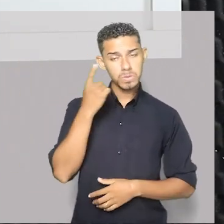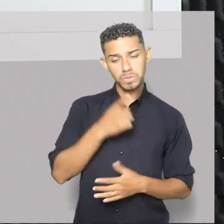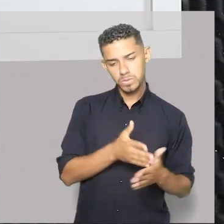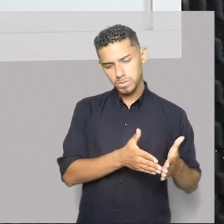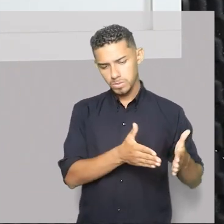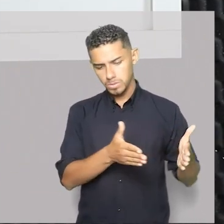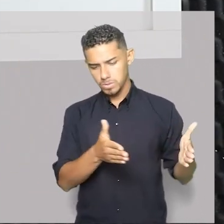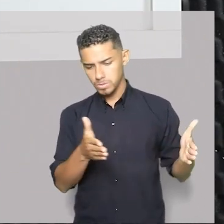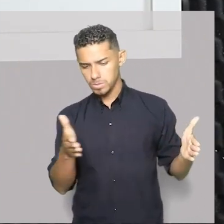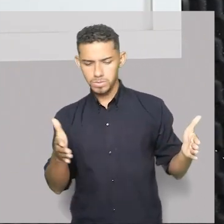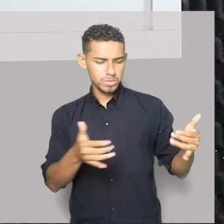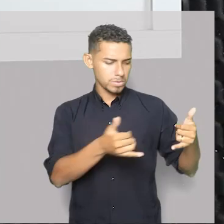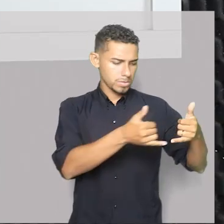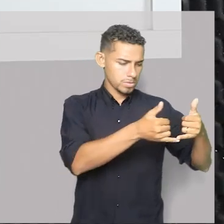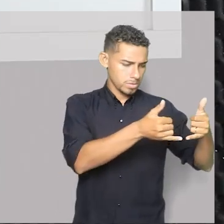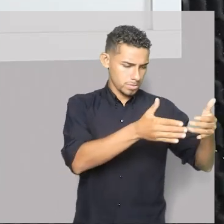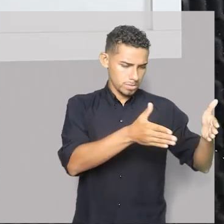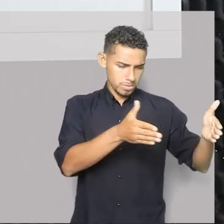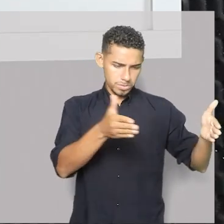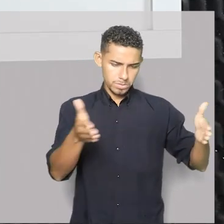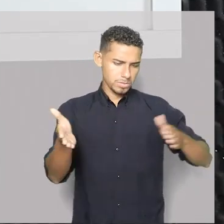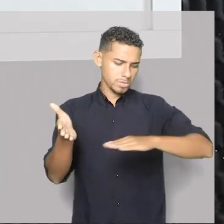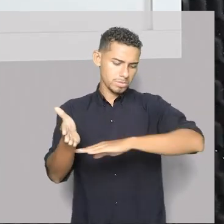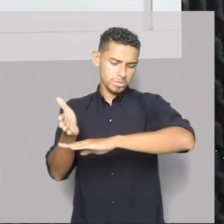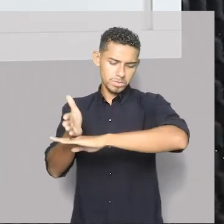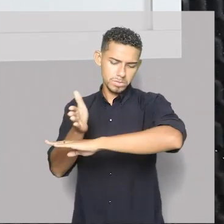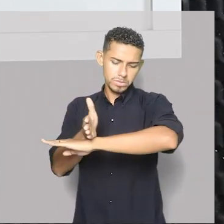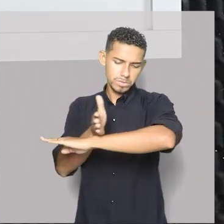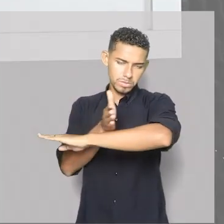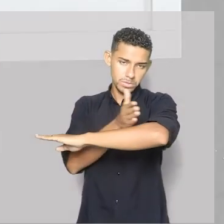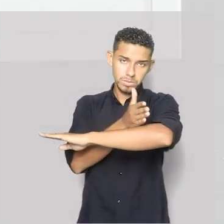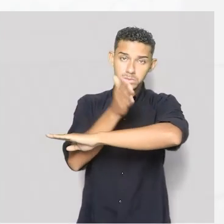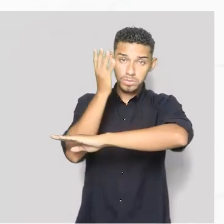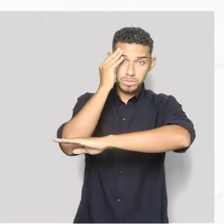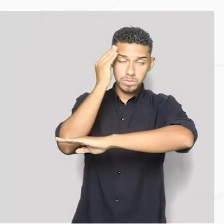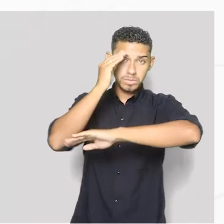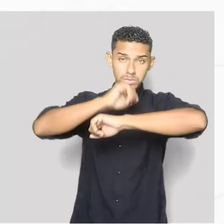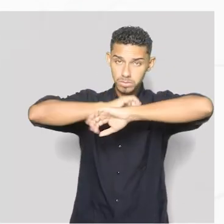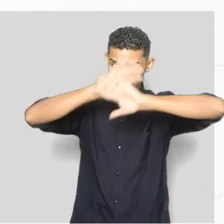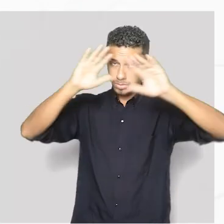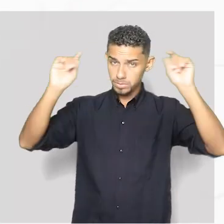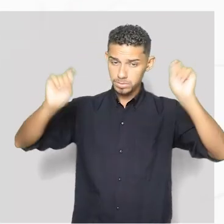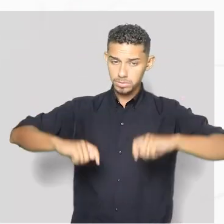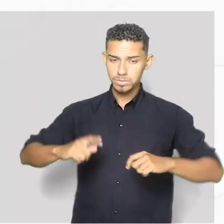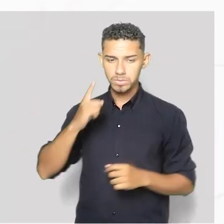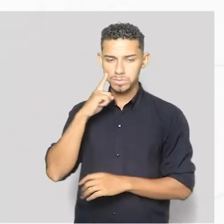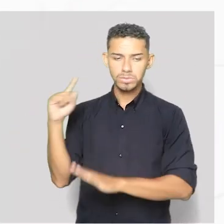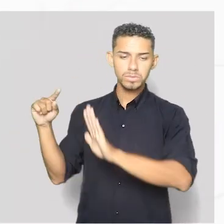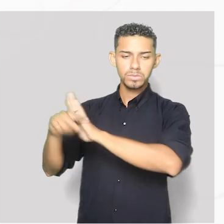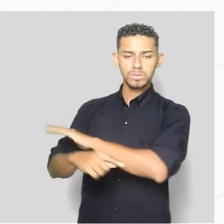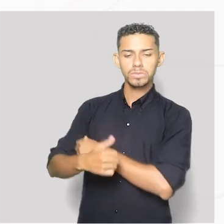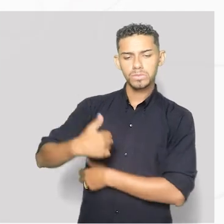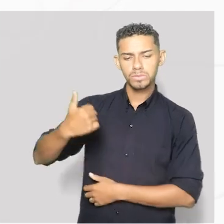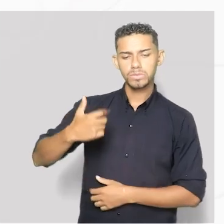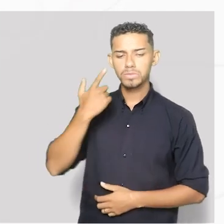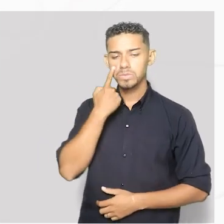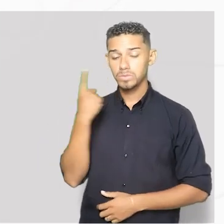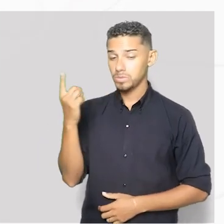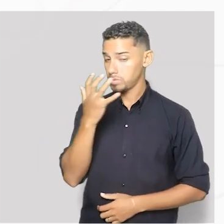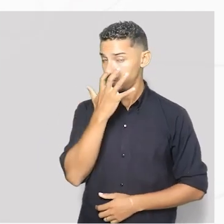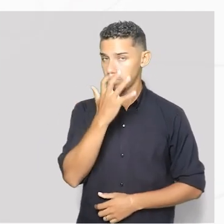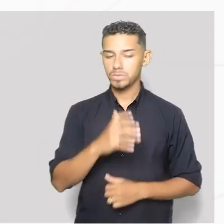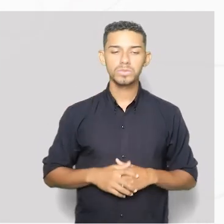do tempo, ela tem que ser aí entendida, tá certo? Lê comigo, então, essa primeira questão, tá?